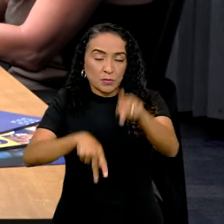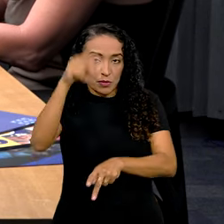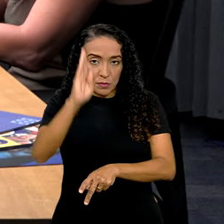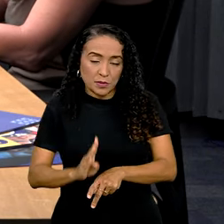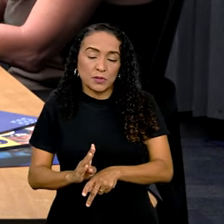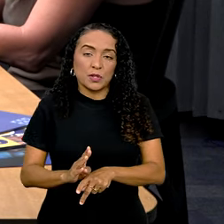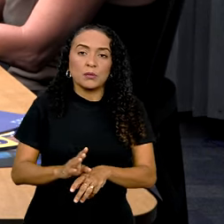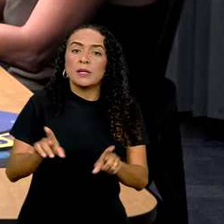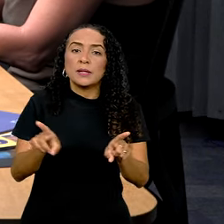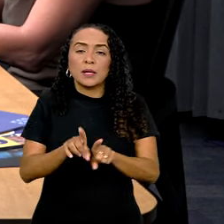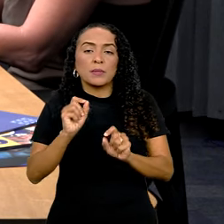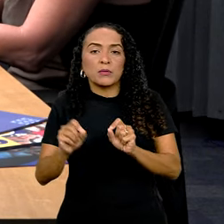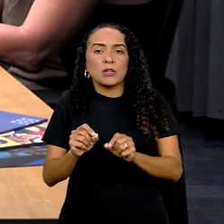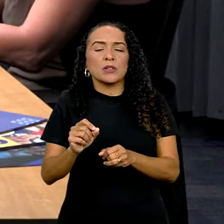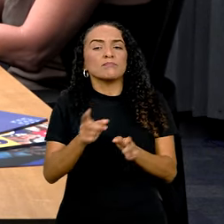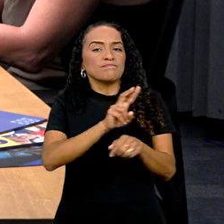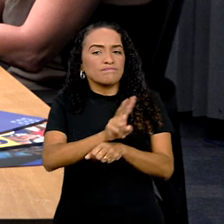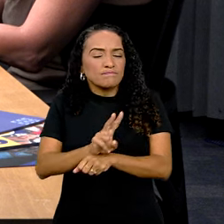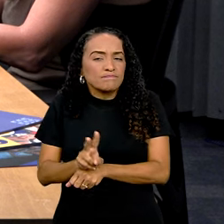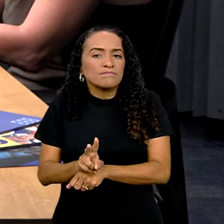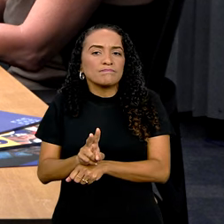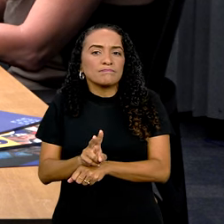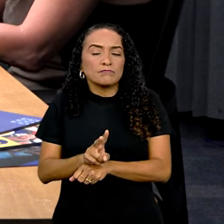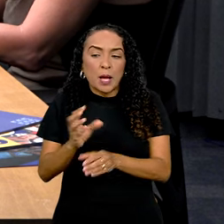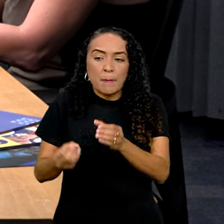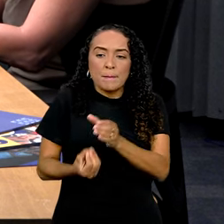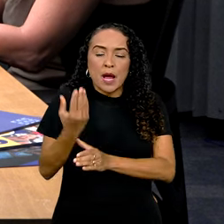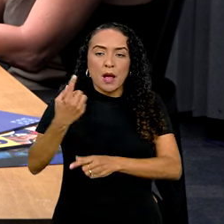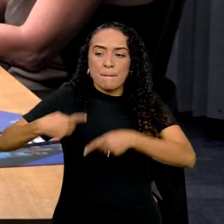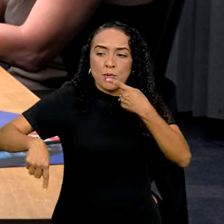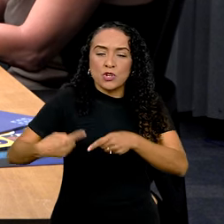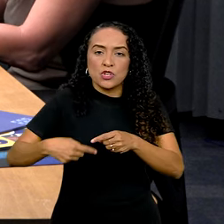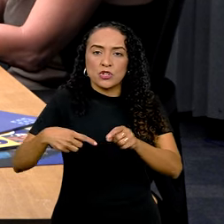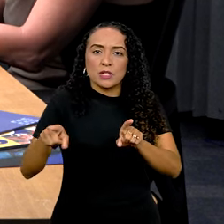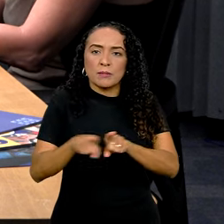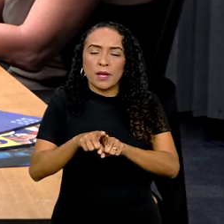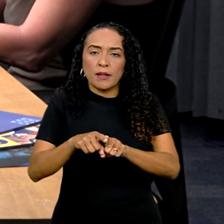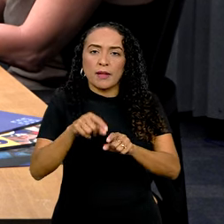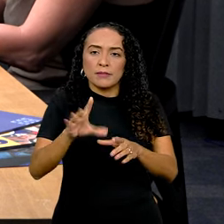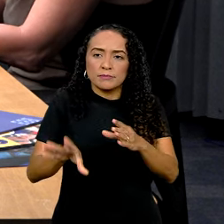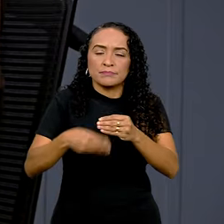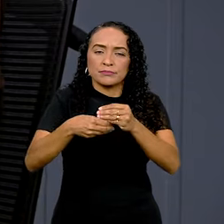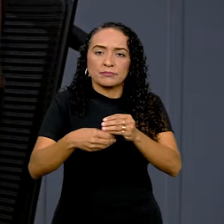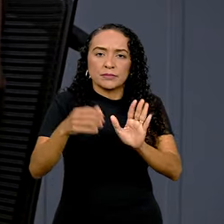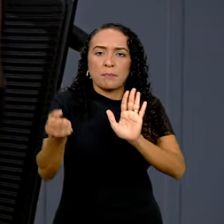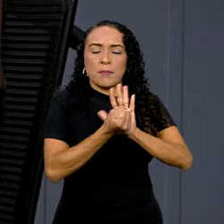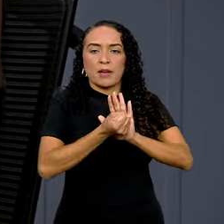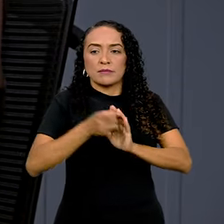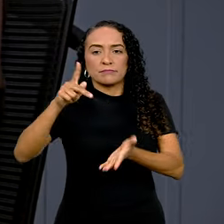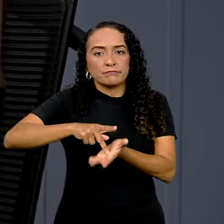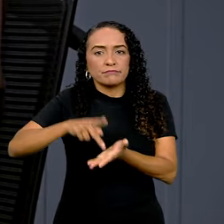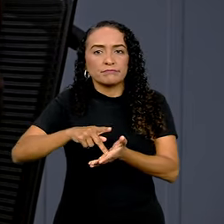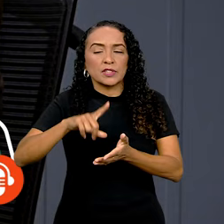da população brasileira quanto também monitorando a implementação das políticas o impacto delas né nessa realidade a